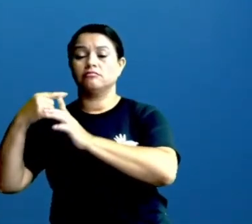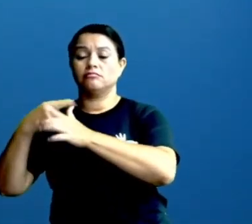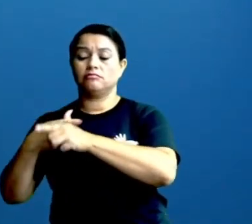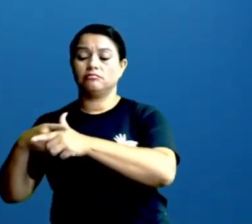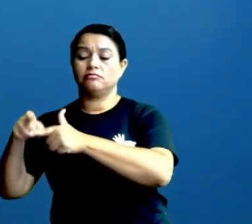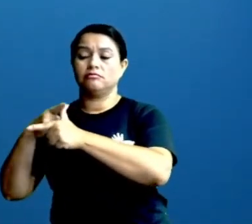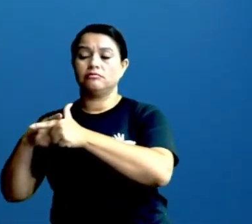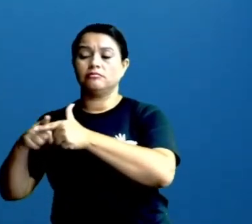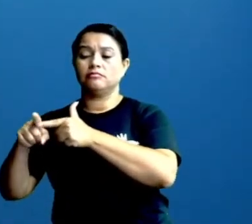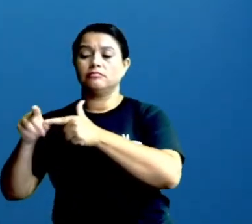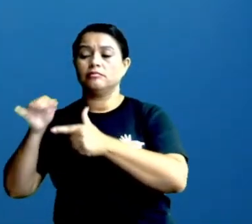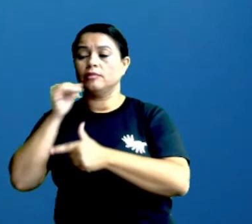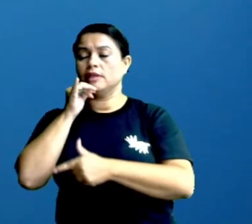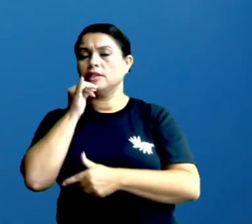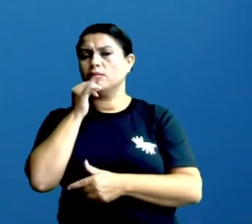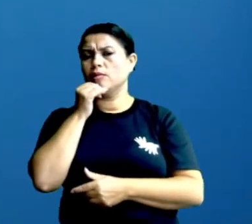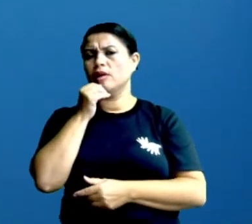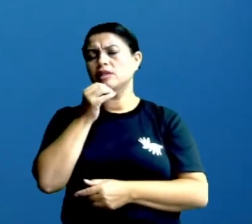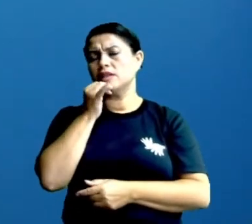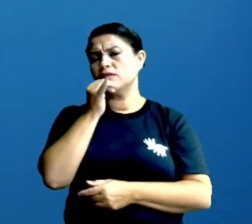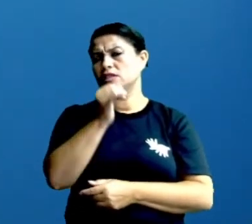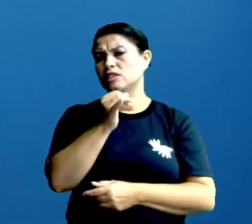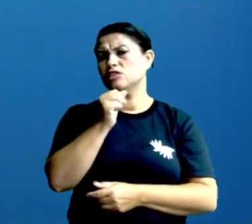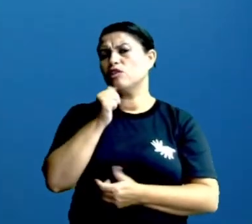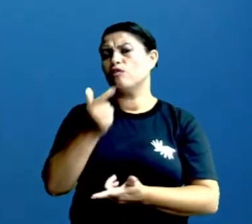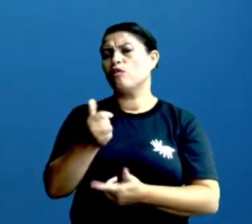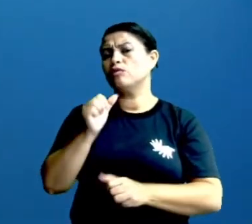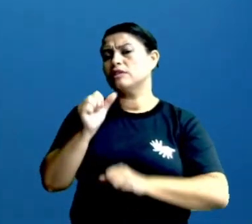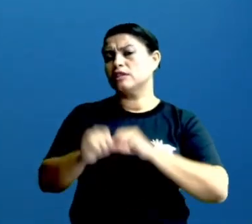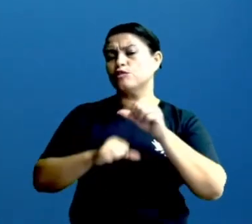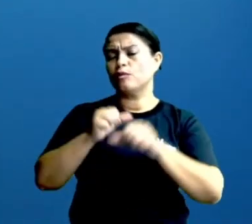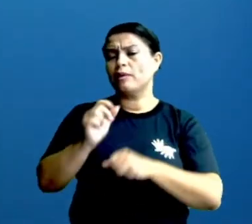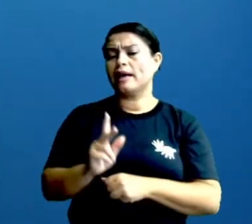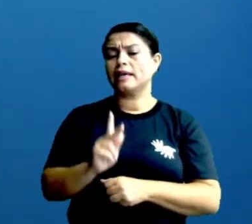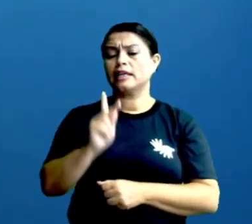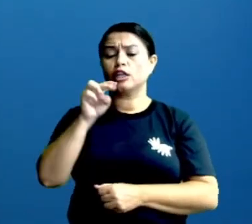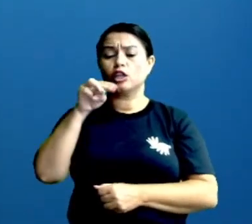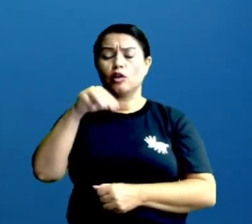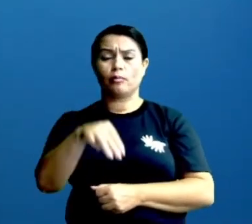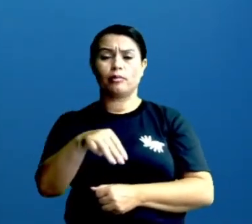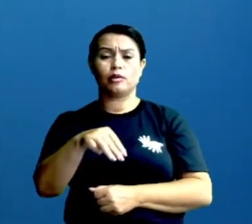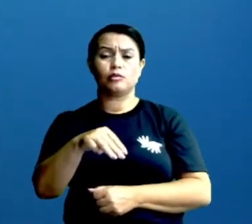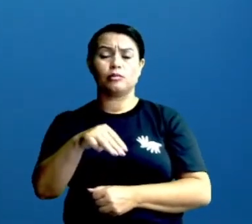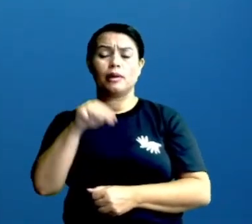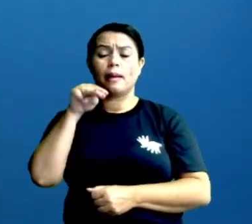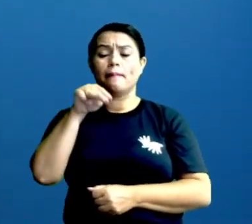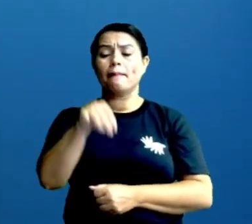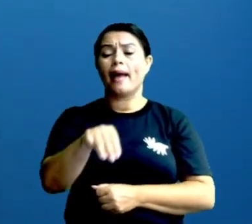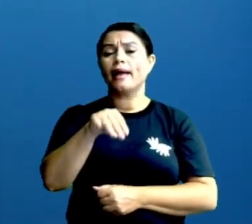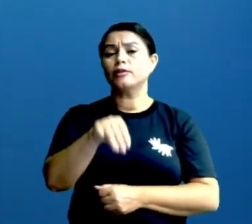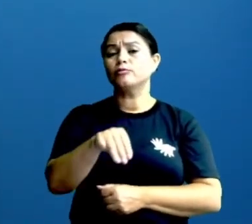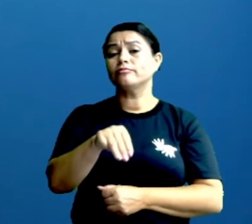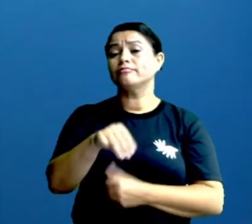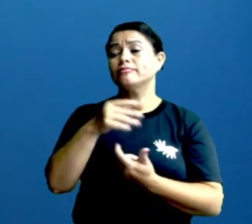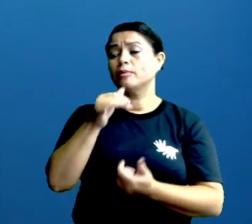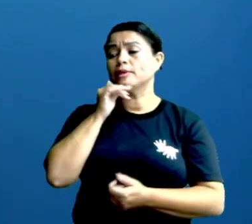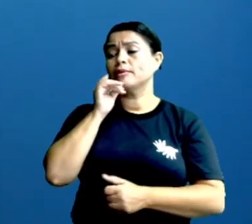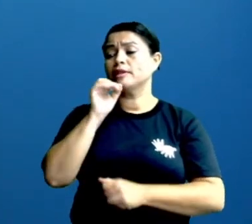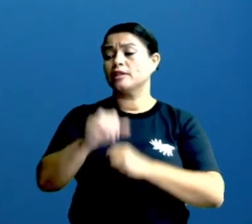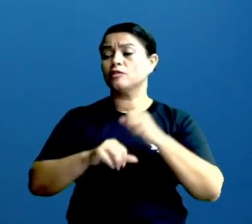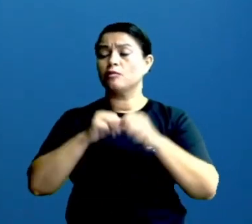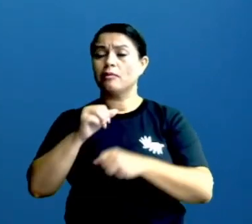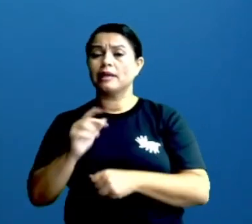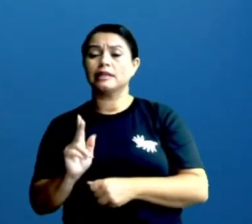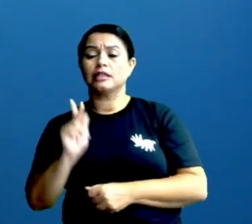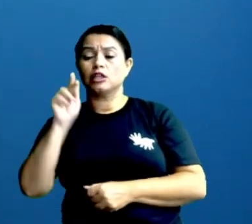que vou fazer uma transformação de quilômetros para metros, por exemplo. Então, para eu fazer essa